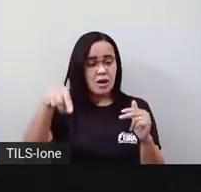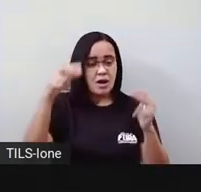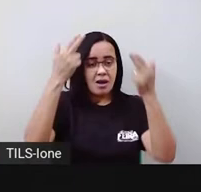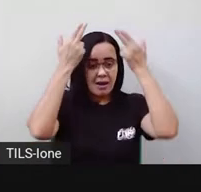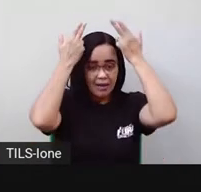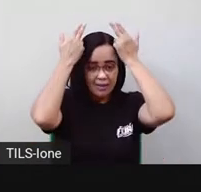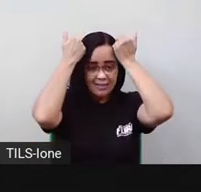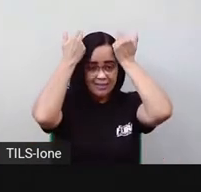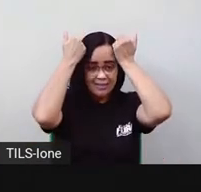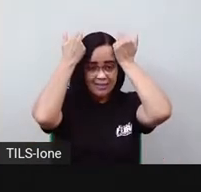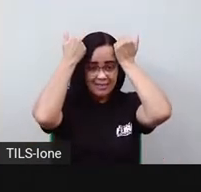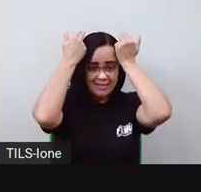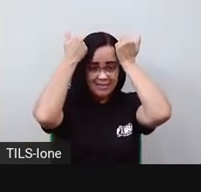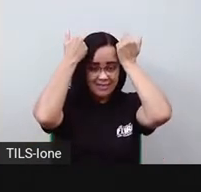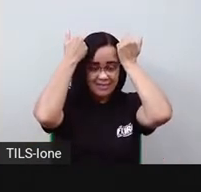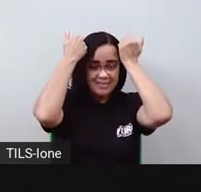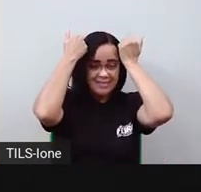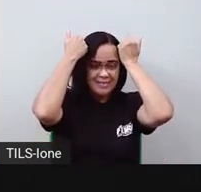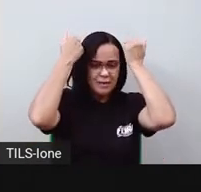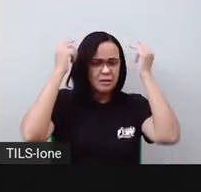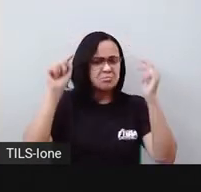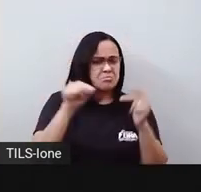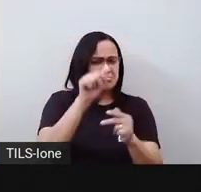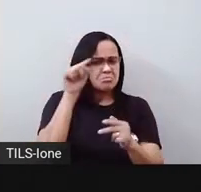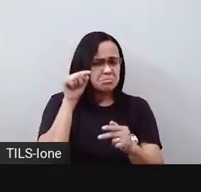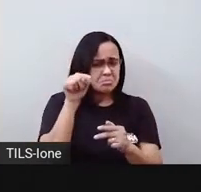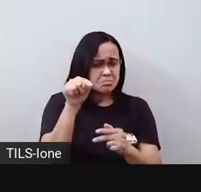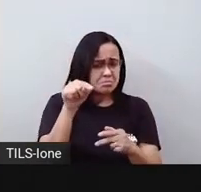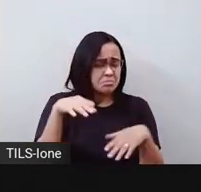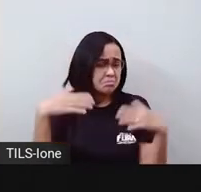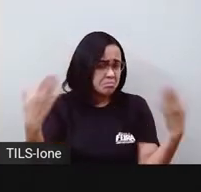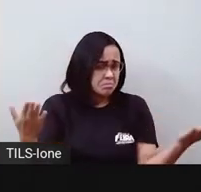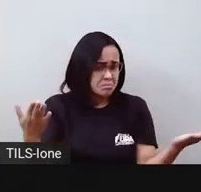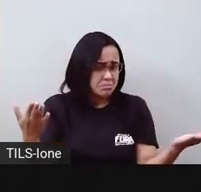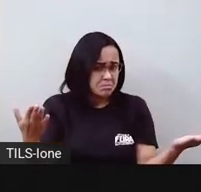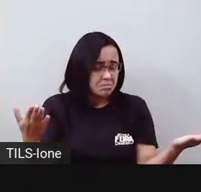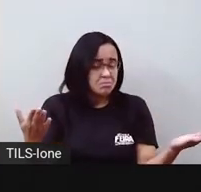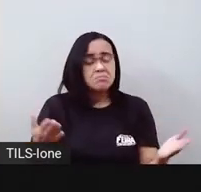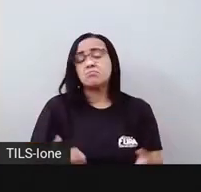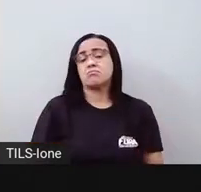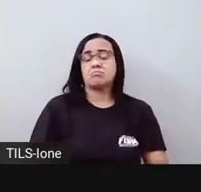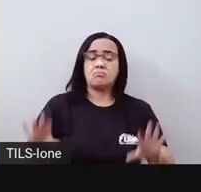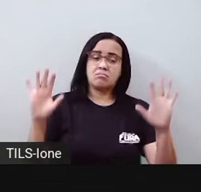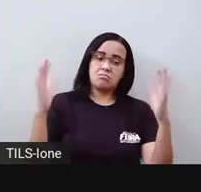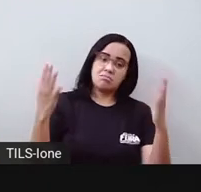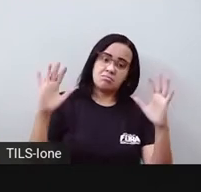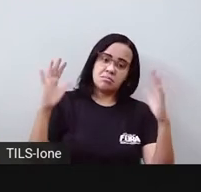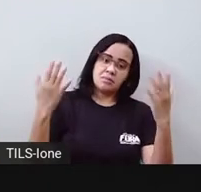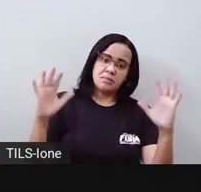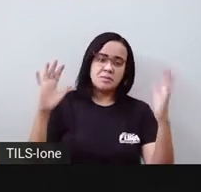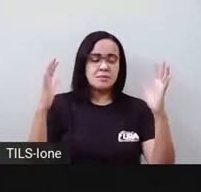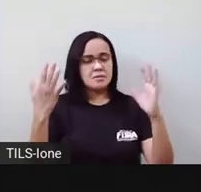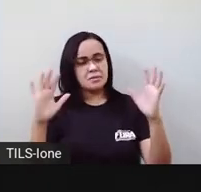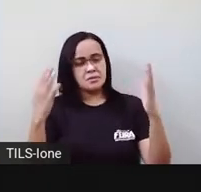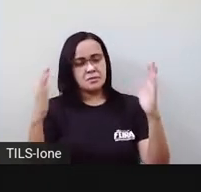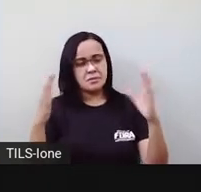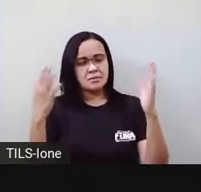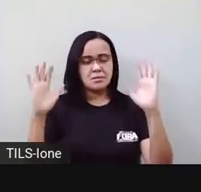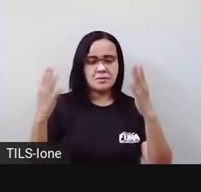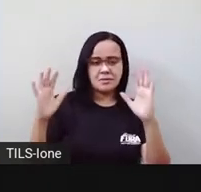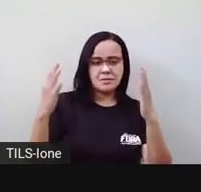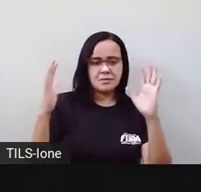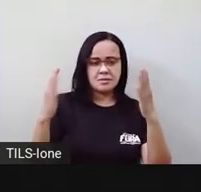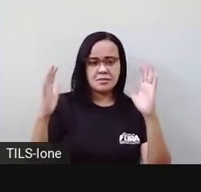Será que foi o coelhinho quem pegou? Vamos cantar para ele perguntando? Who took the cookie from the